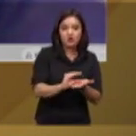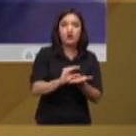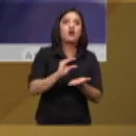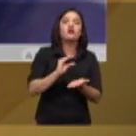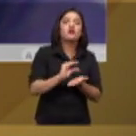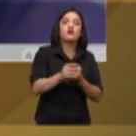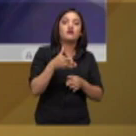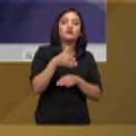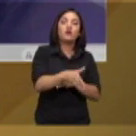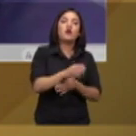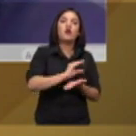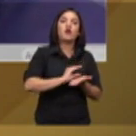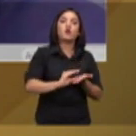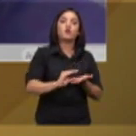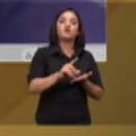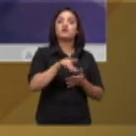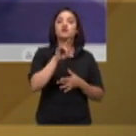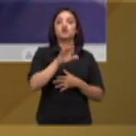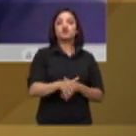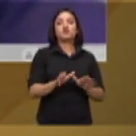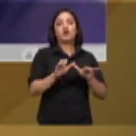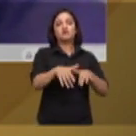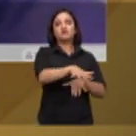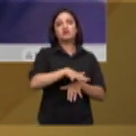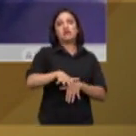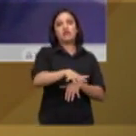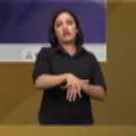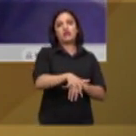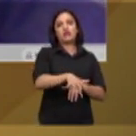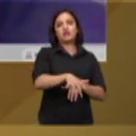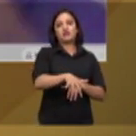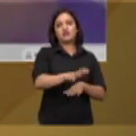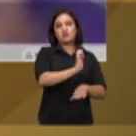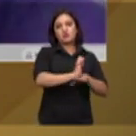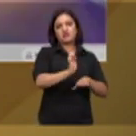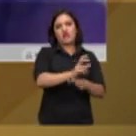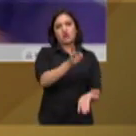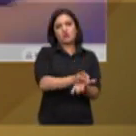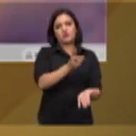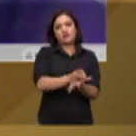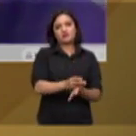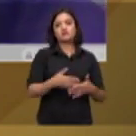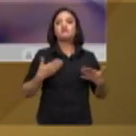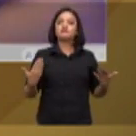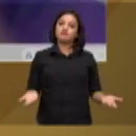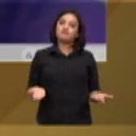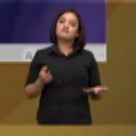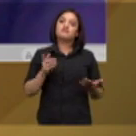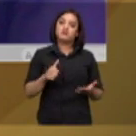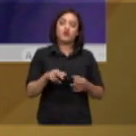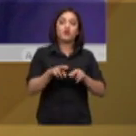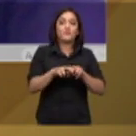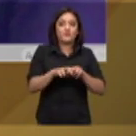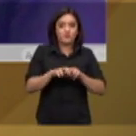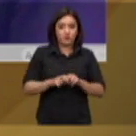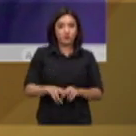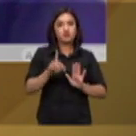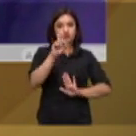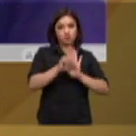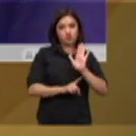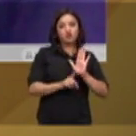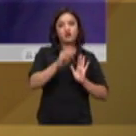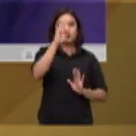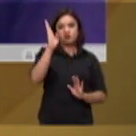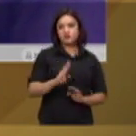a destinação dos recursos somente em seu território. Essa é exatamente a lógica pela qual o direito